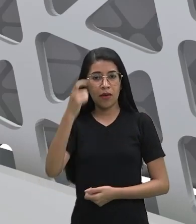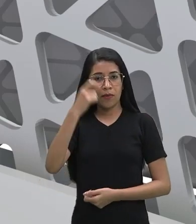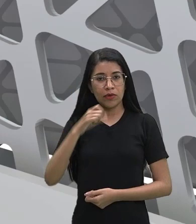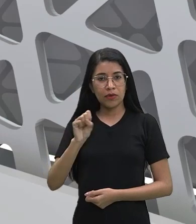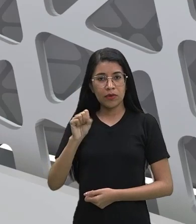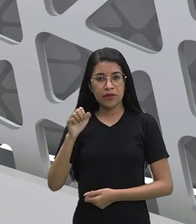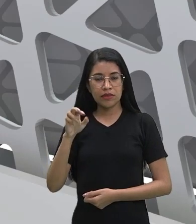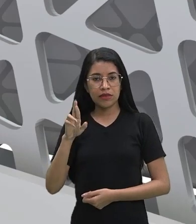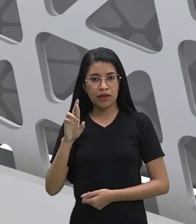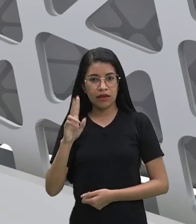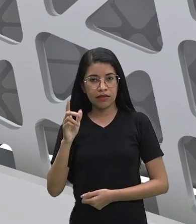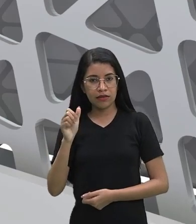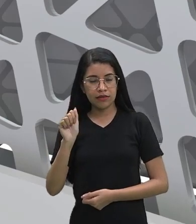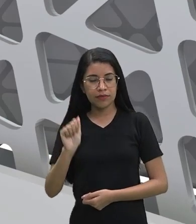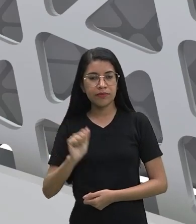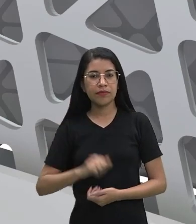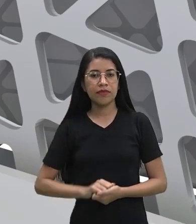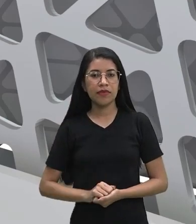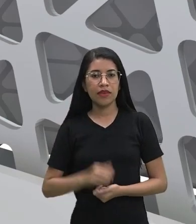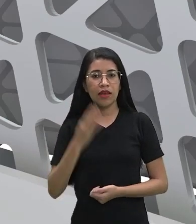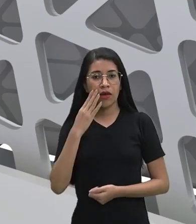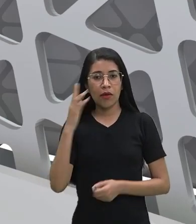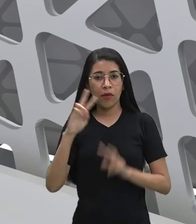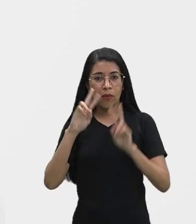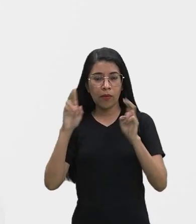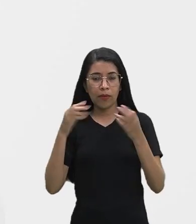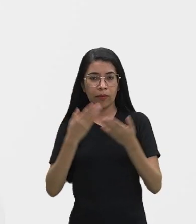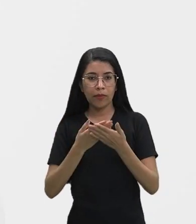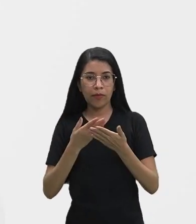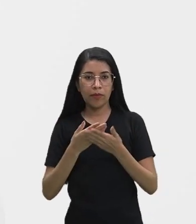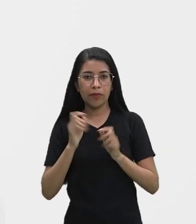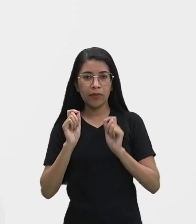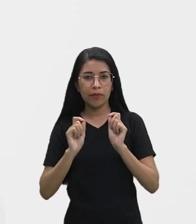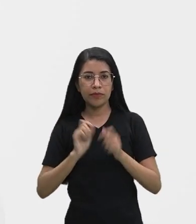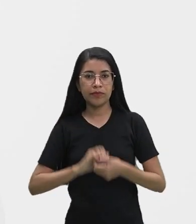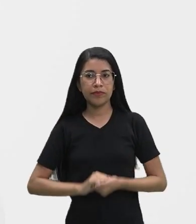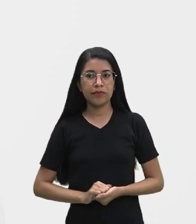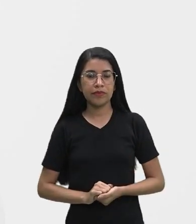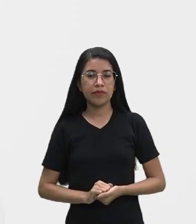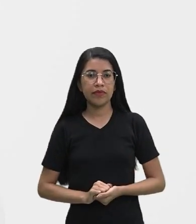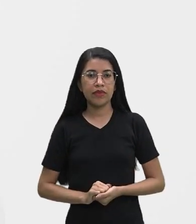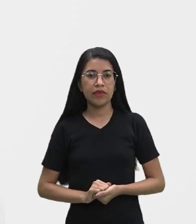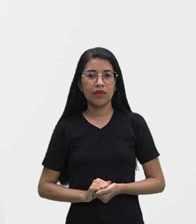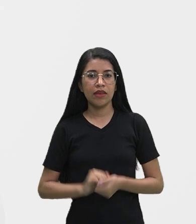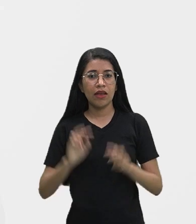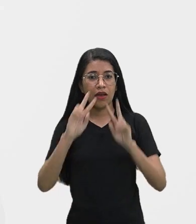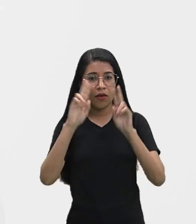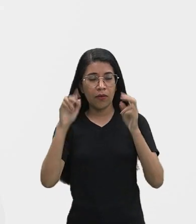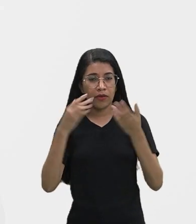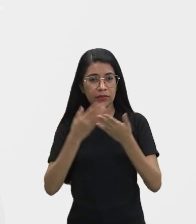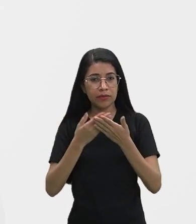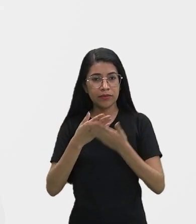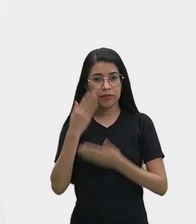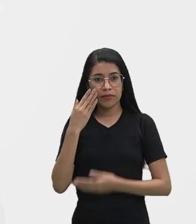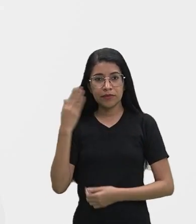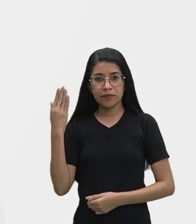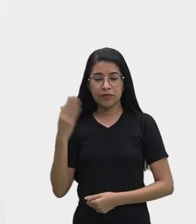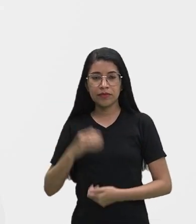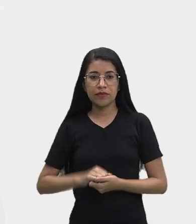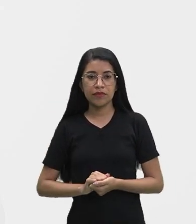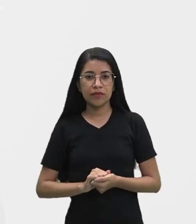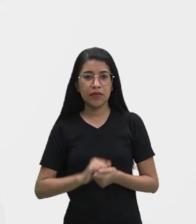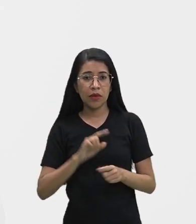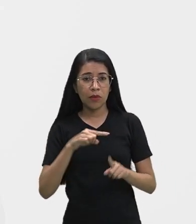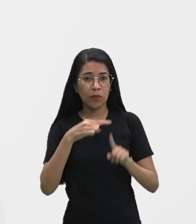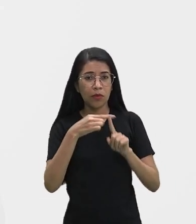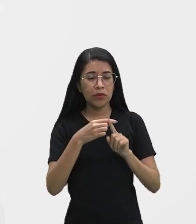Sara Arinana. Vamos dar uma olhada aí o que a gente vai estudar. Olha aí o nosso objeto de conhecimento, implicações e benefícios